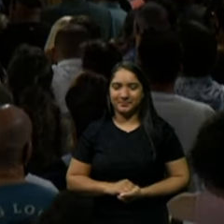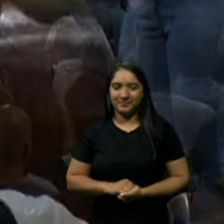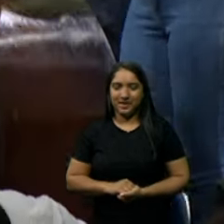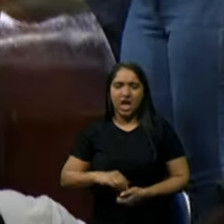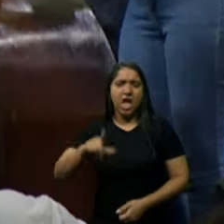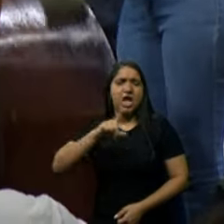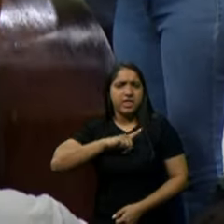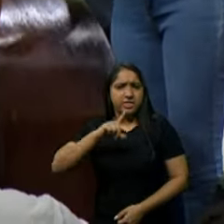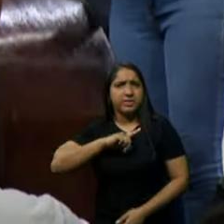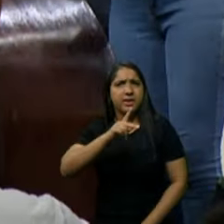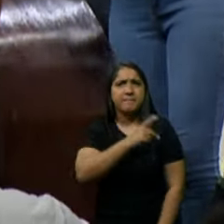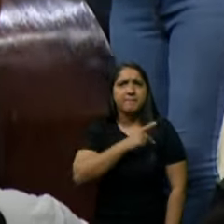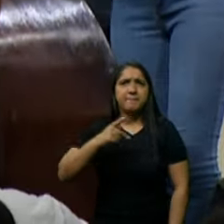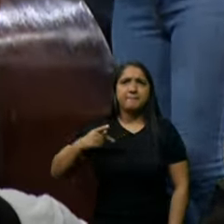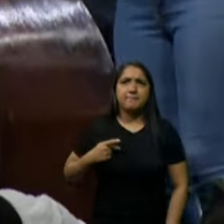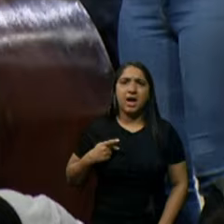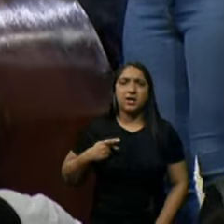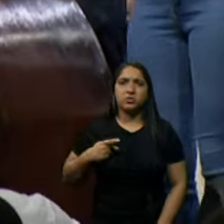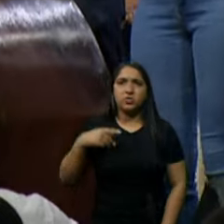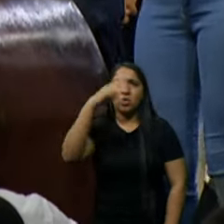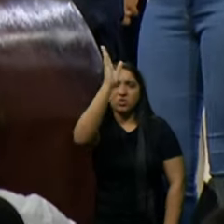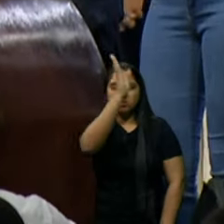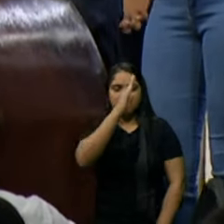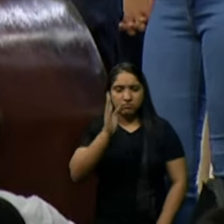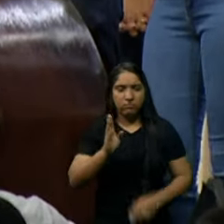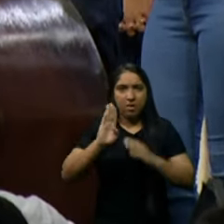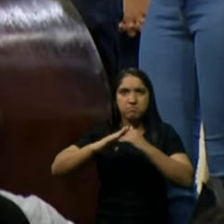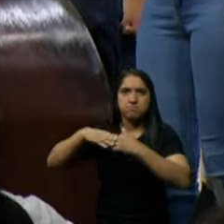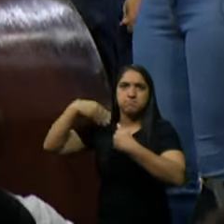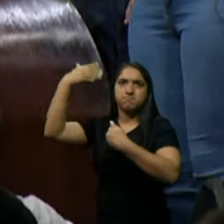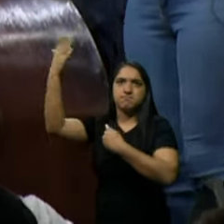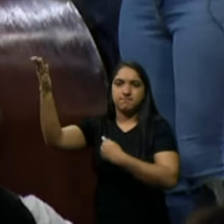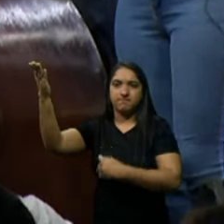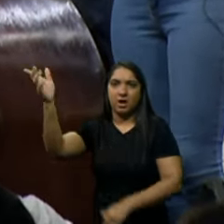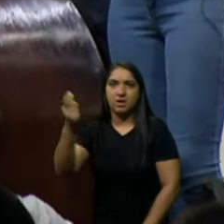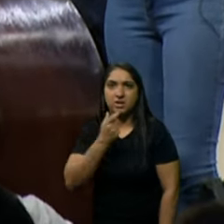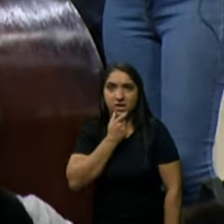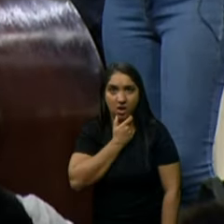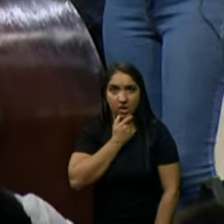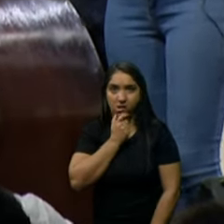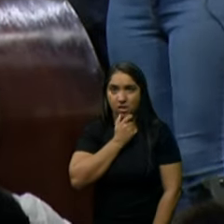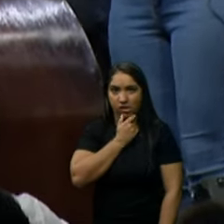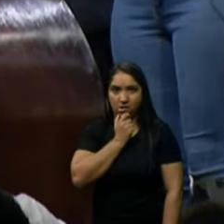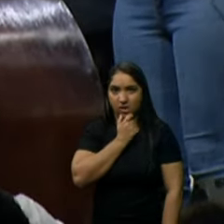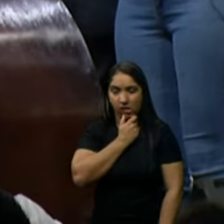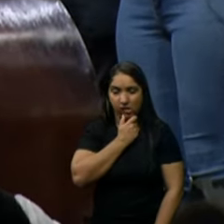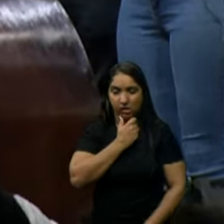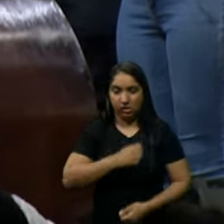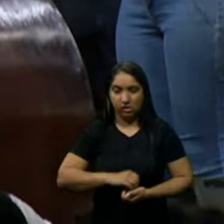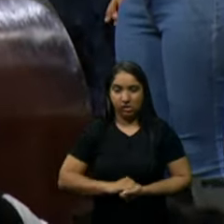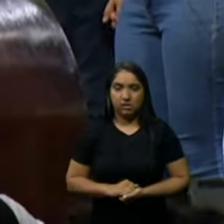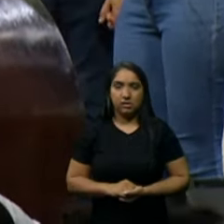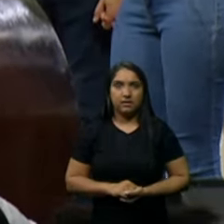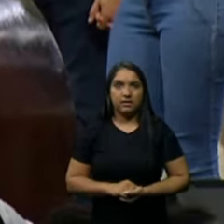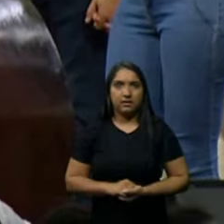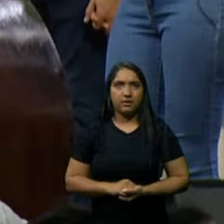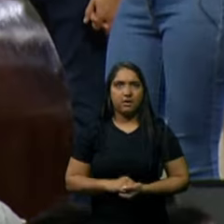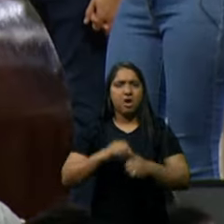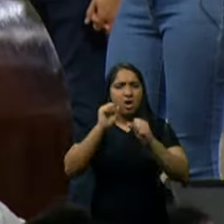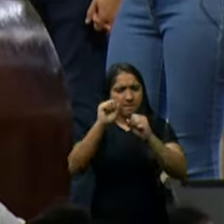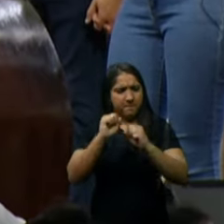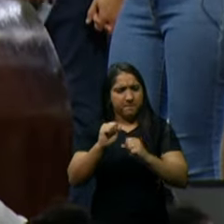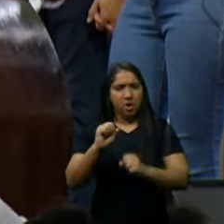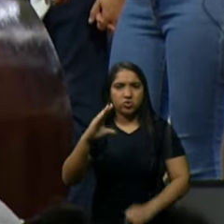das igrejas internacionais que fala em inglês para orar o Pai Nosso em inglês rápido até Altar aqui pode ser o